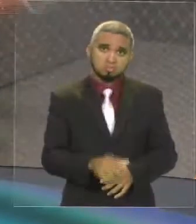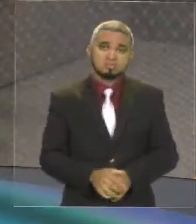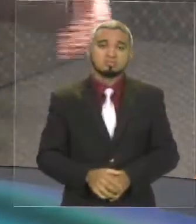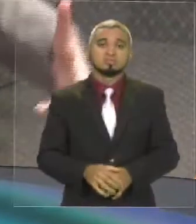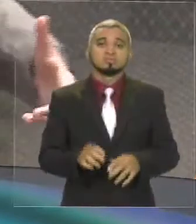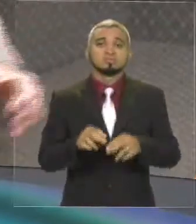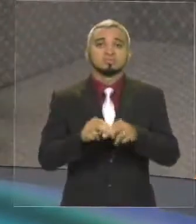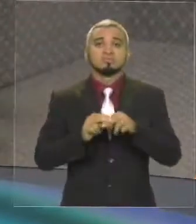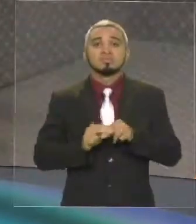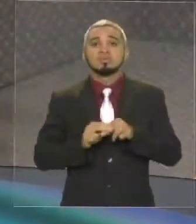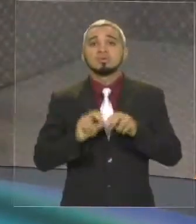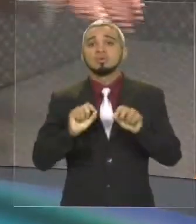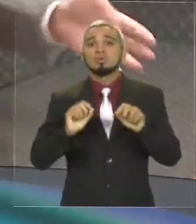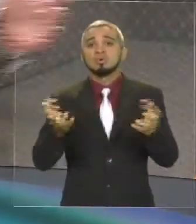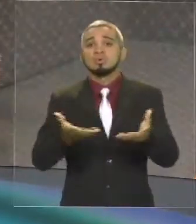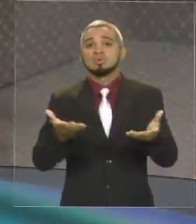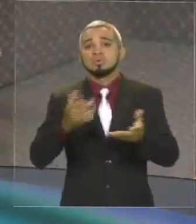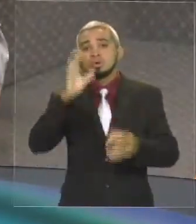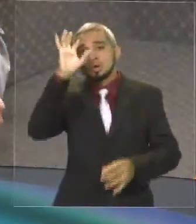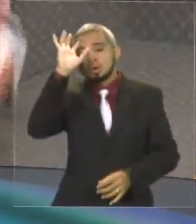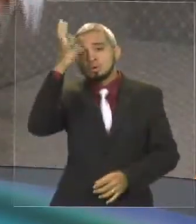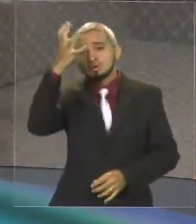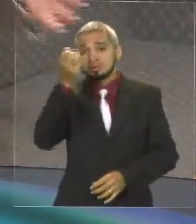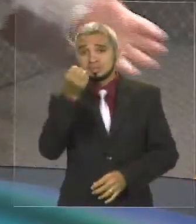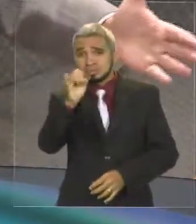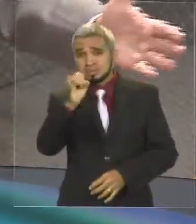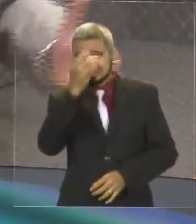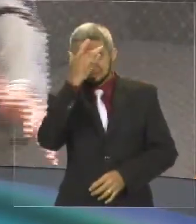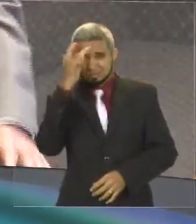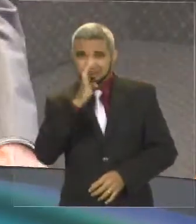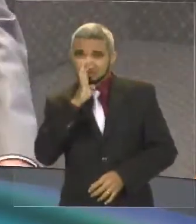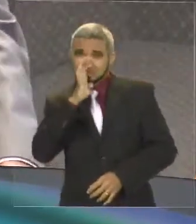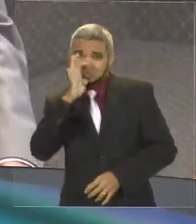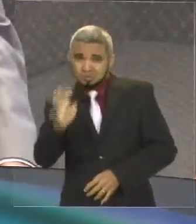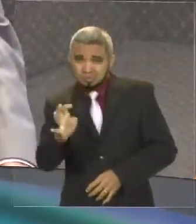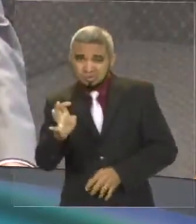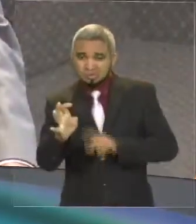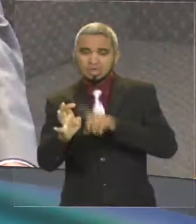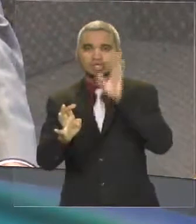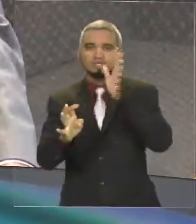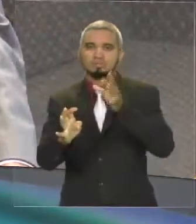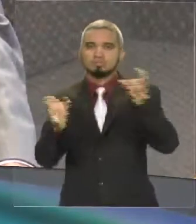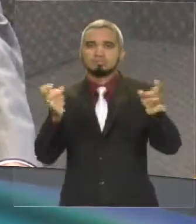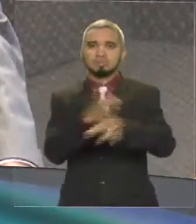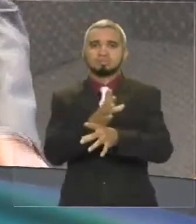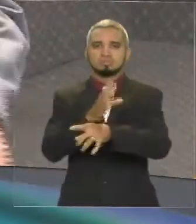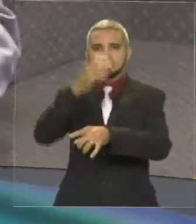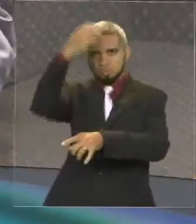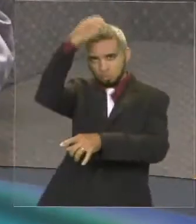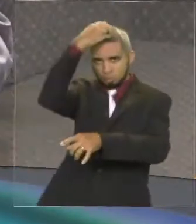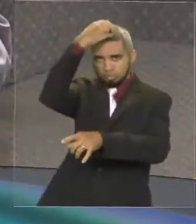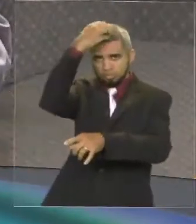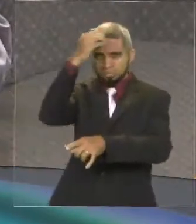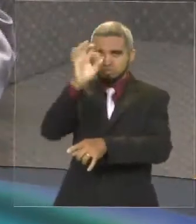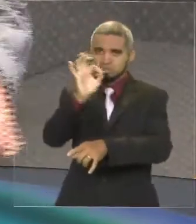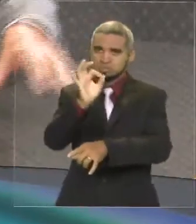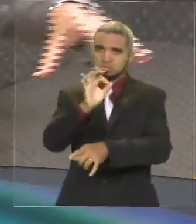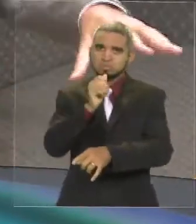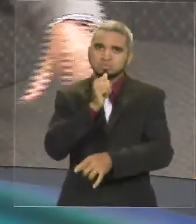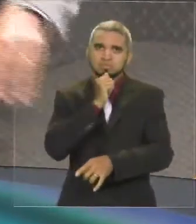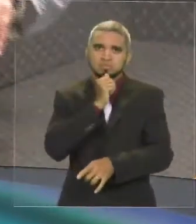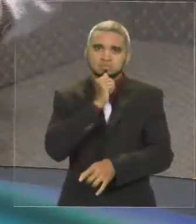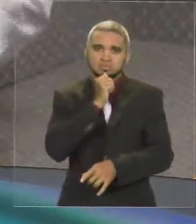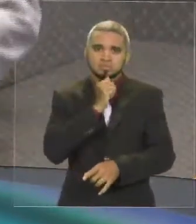o pré-julgamento, que aqueles que foram denunciados, de pronto, são julgados. E eu digo isso